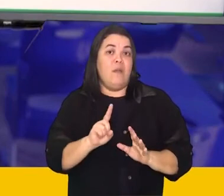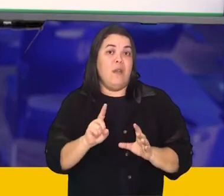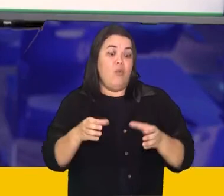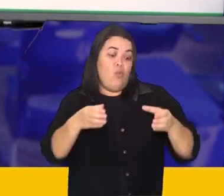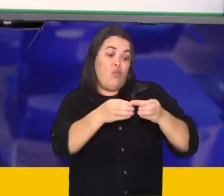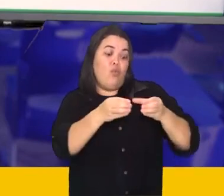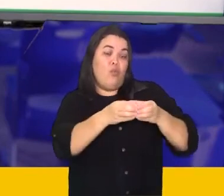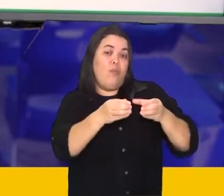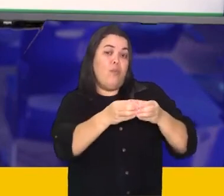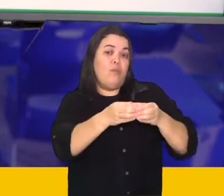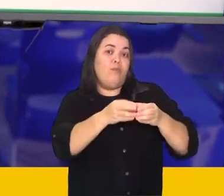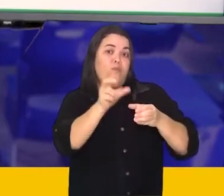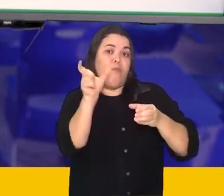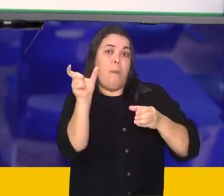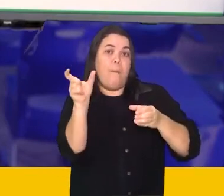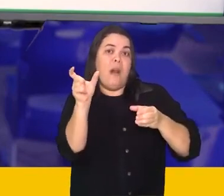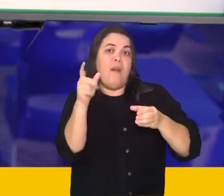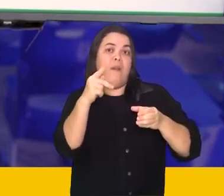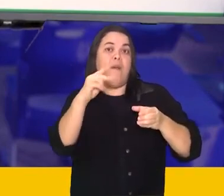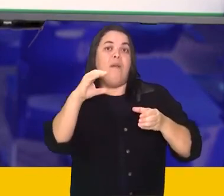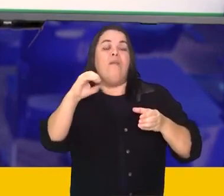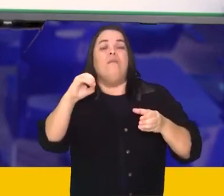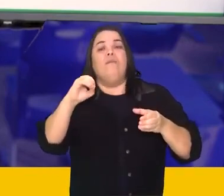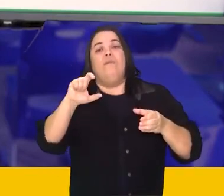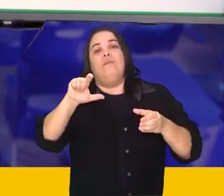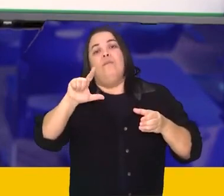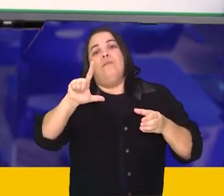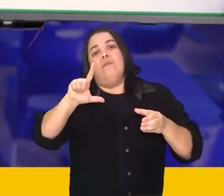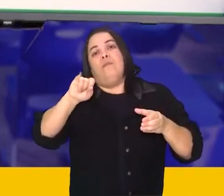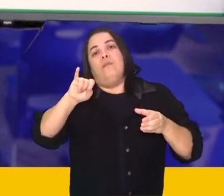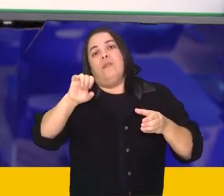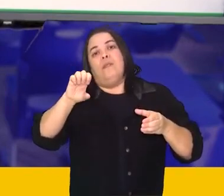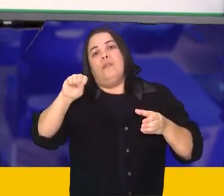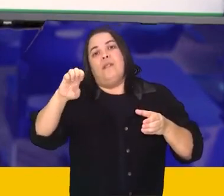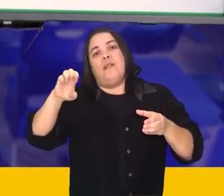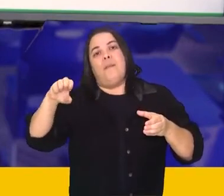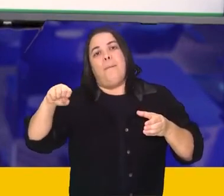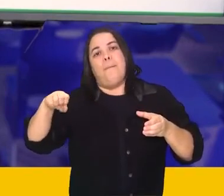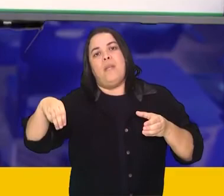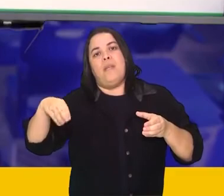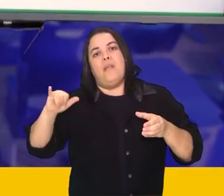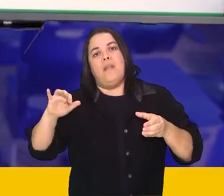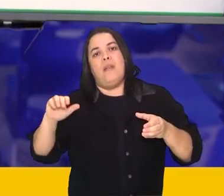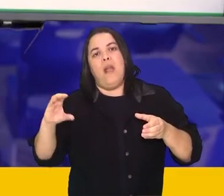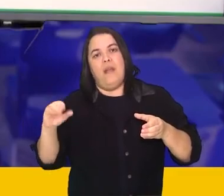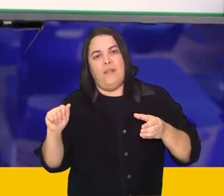Ela teria grande semelhança, é o que a gente vai ver na próxima aula, ok?